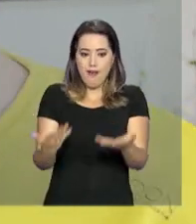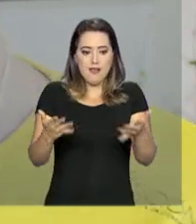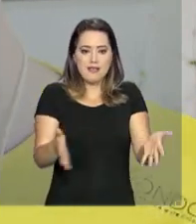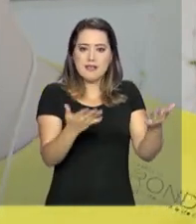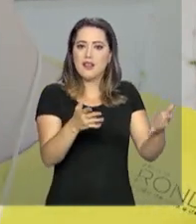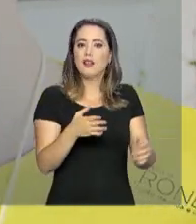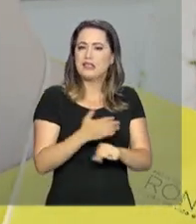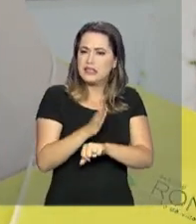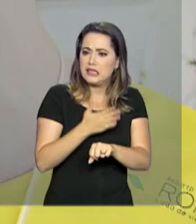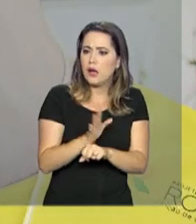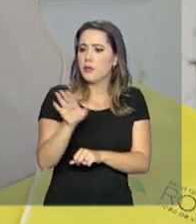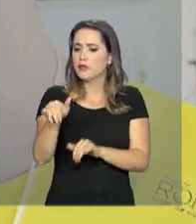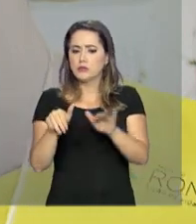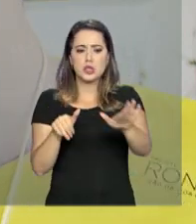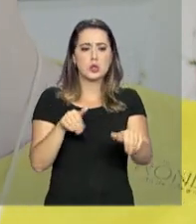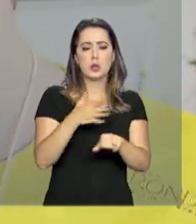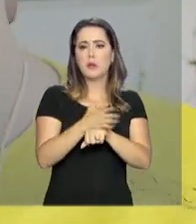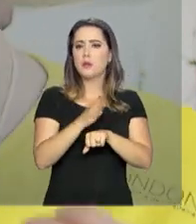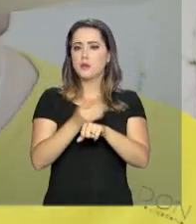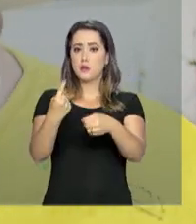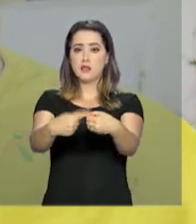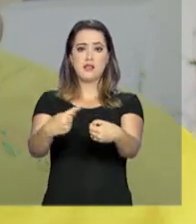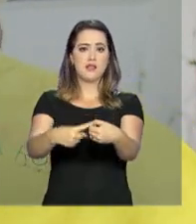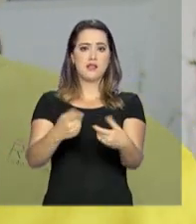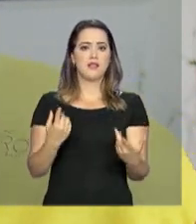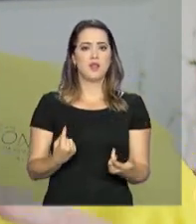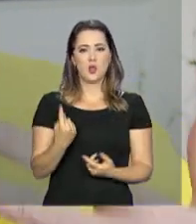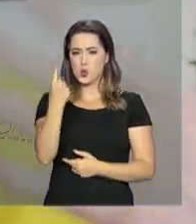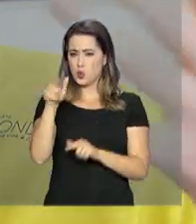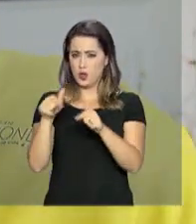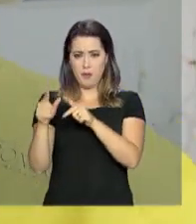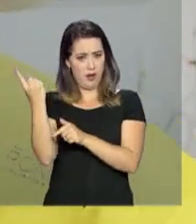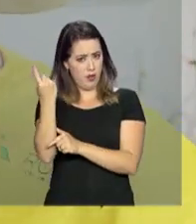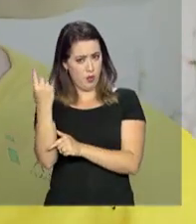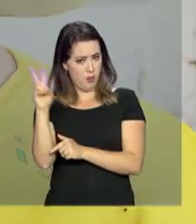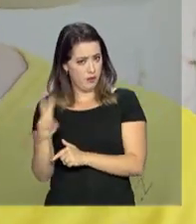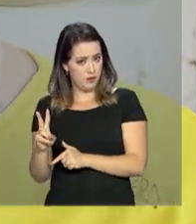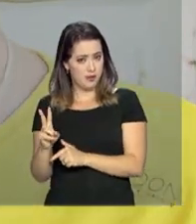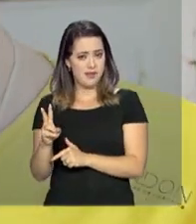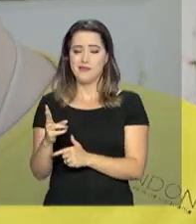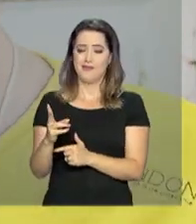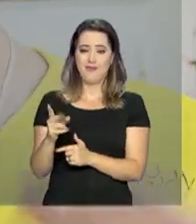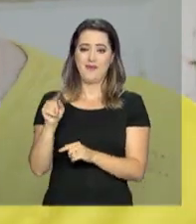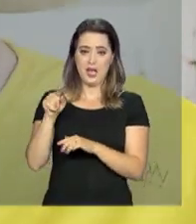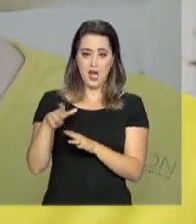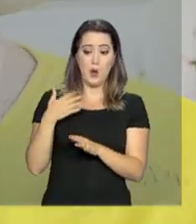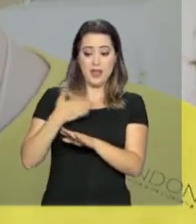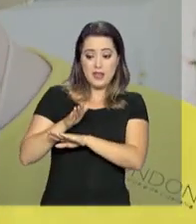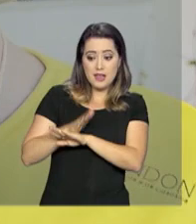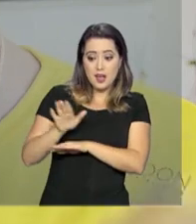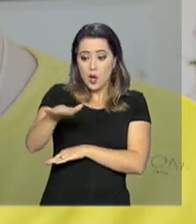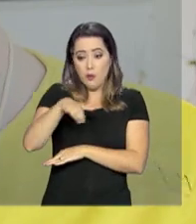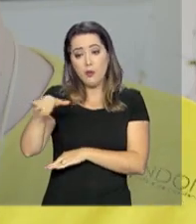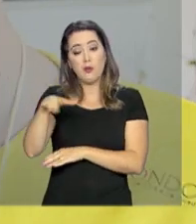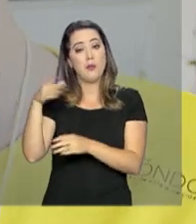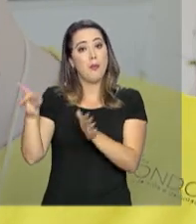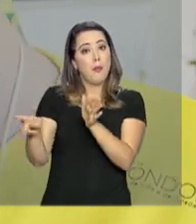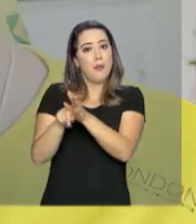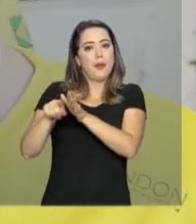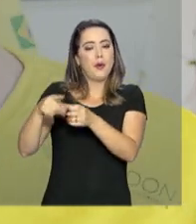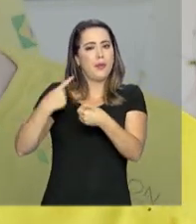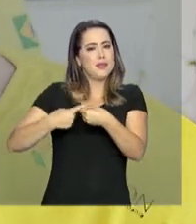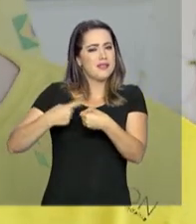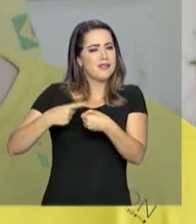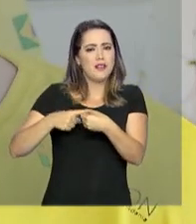não passar aqui deixar fazer um trabalho pontual e sim podem capacitar também a população para continuar a continuar a estudar